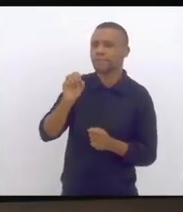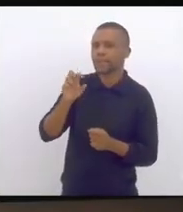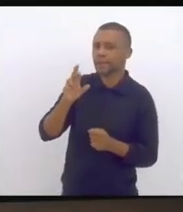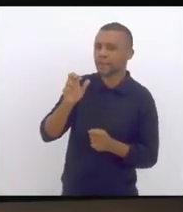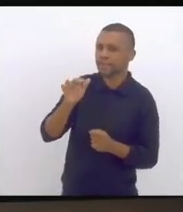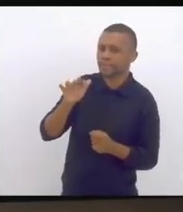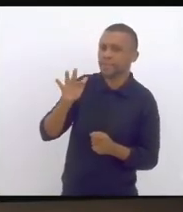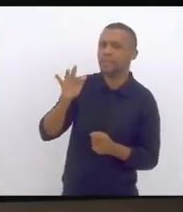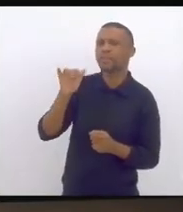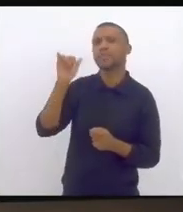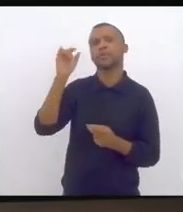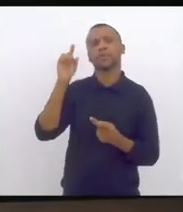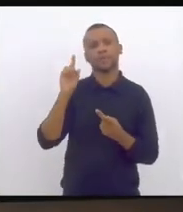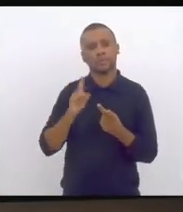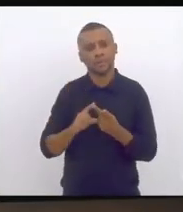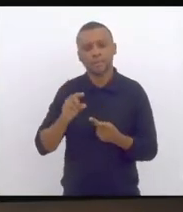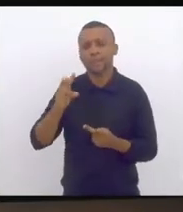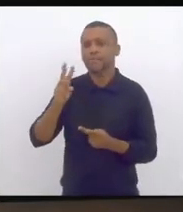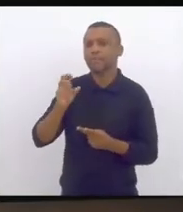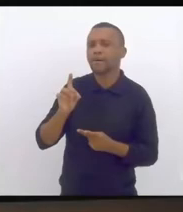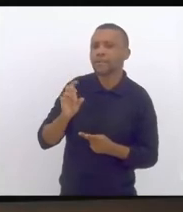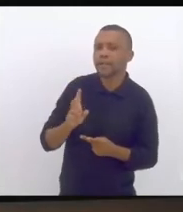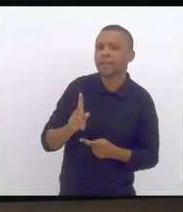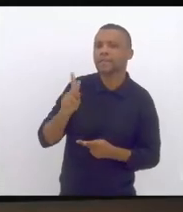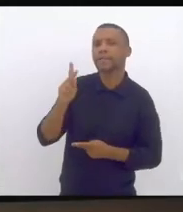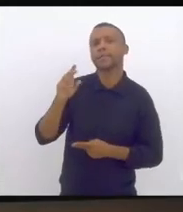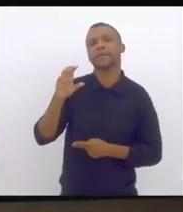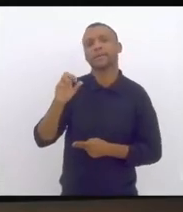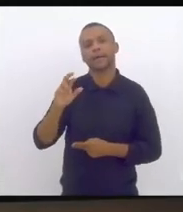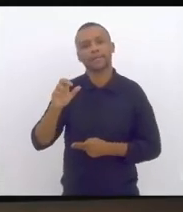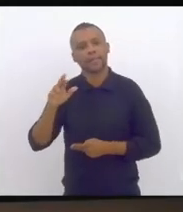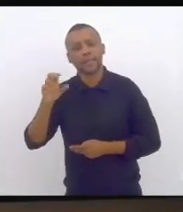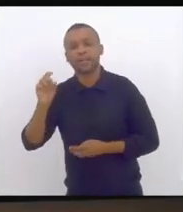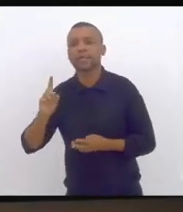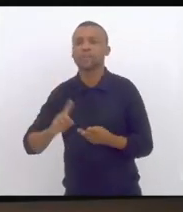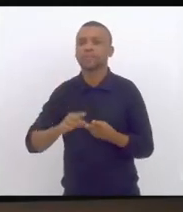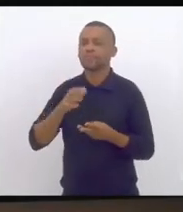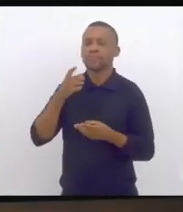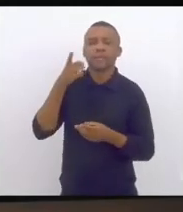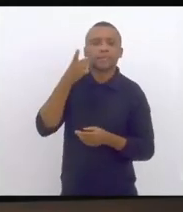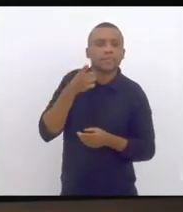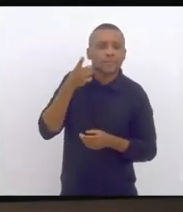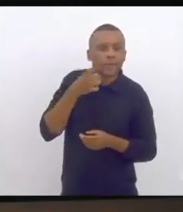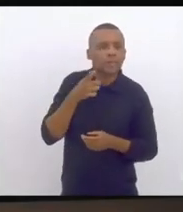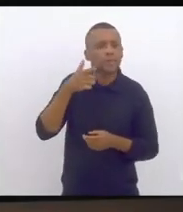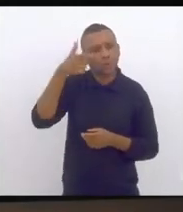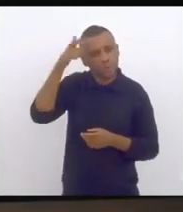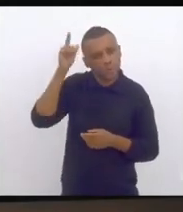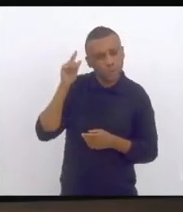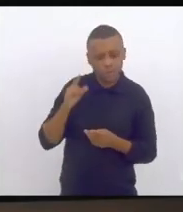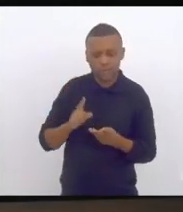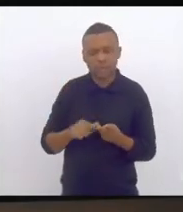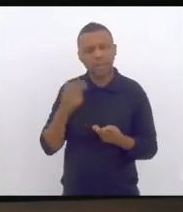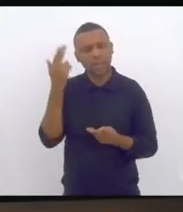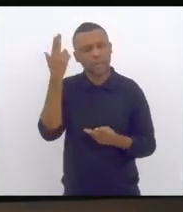Carneiro, também se colocaram, também o deputado Luiz Paulo, o deputado Eliomar Coelho brincou, a educação climática tem